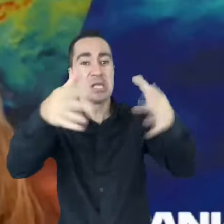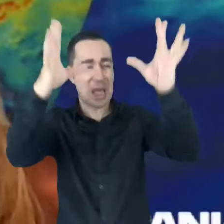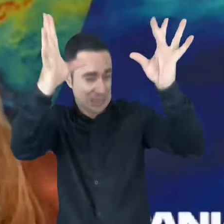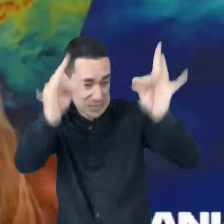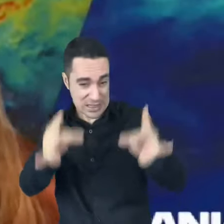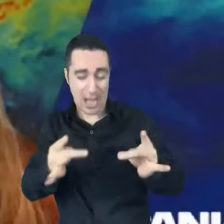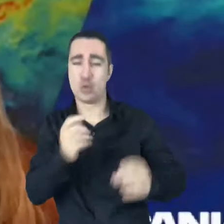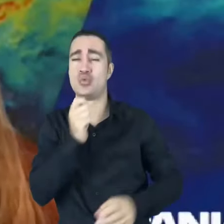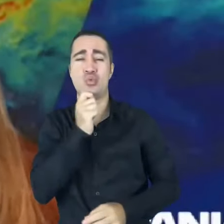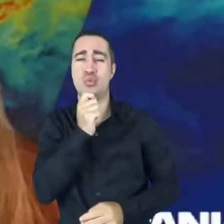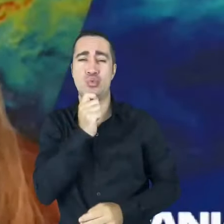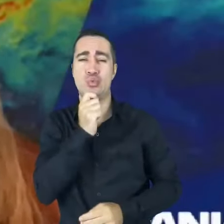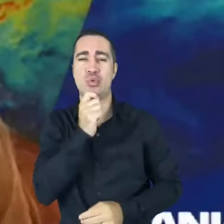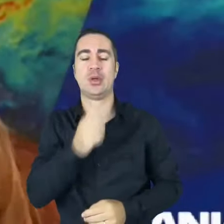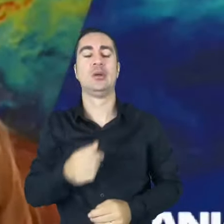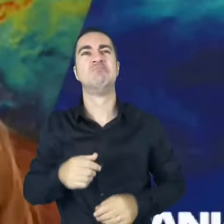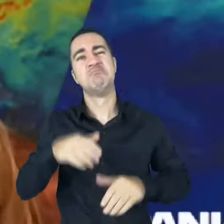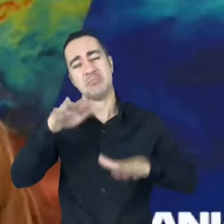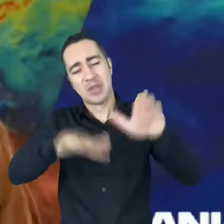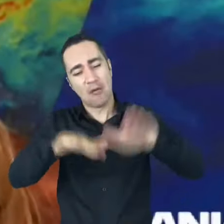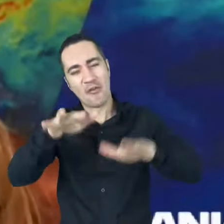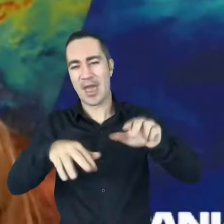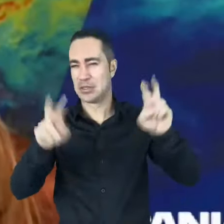Talvez de um ponto de vista normal,